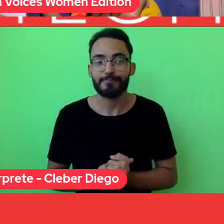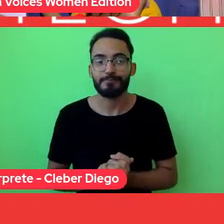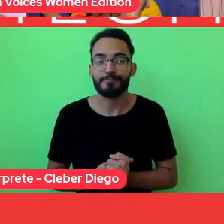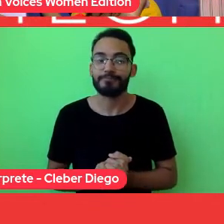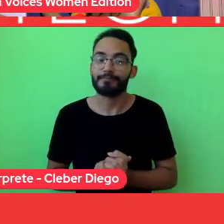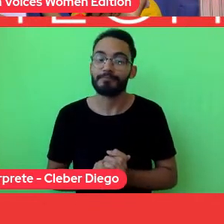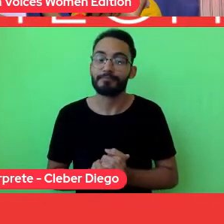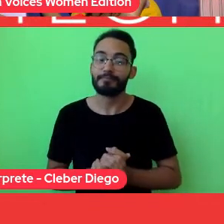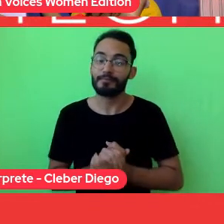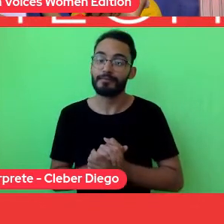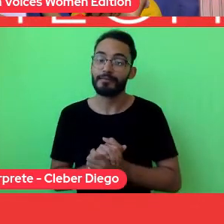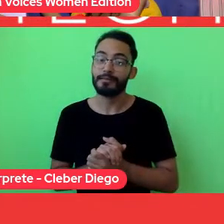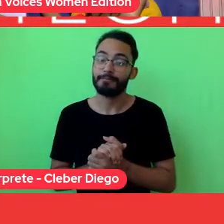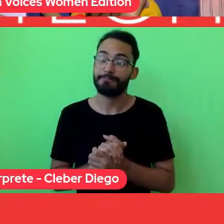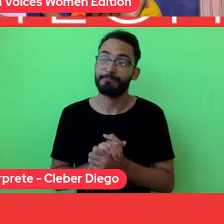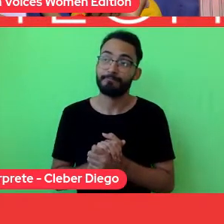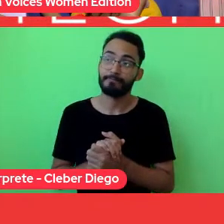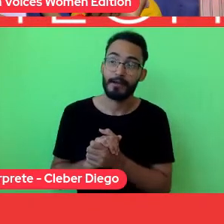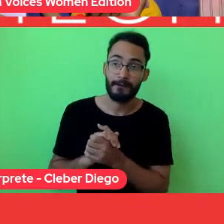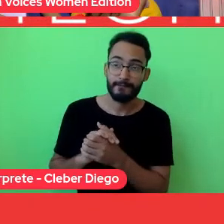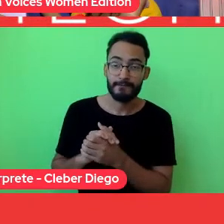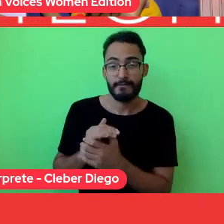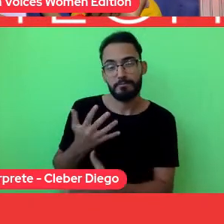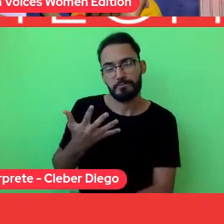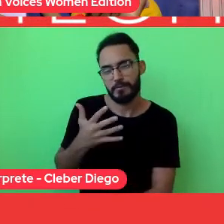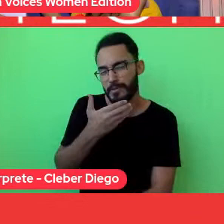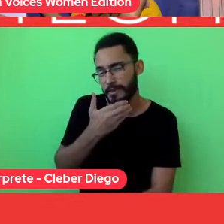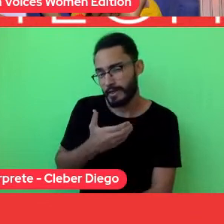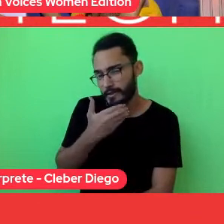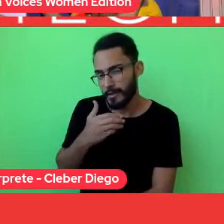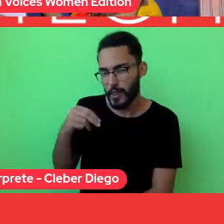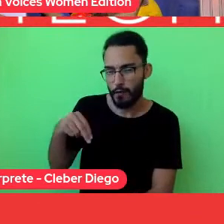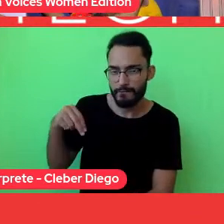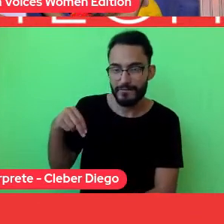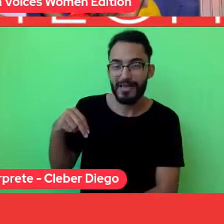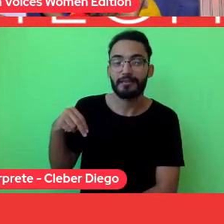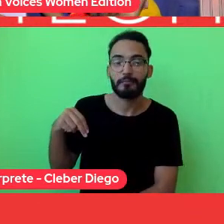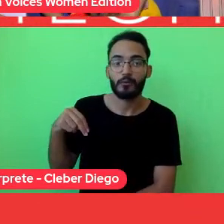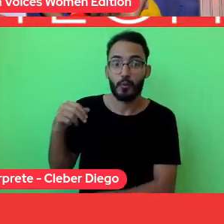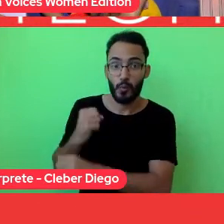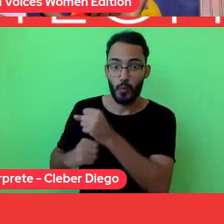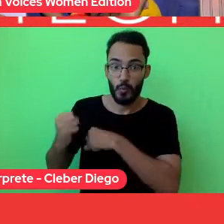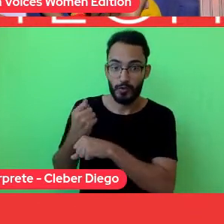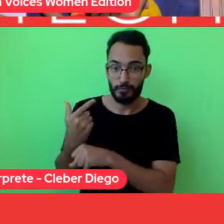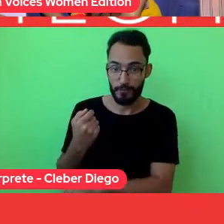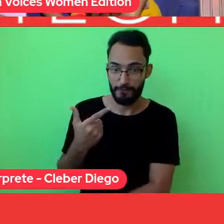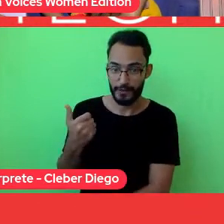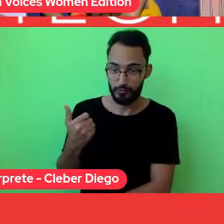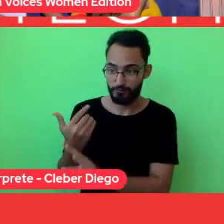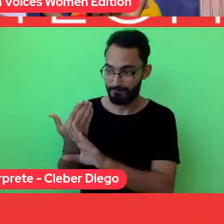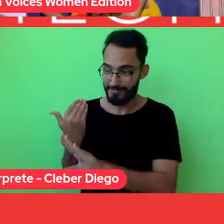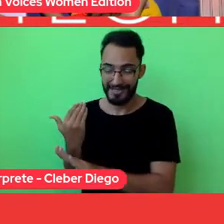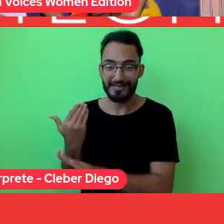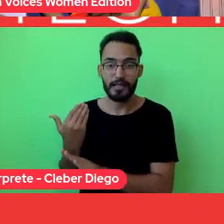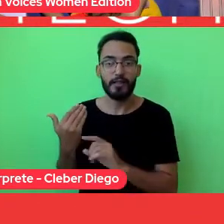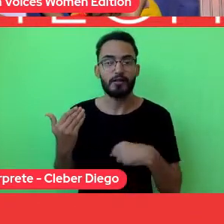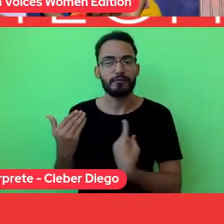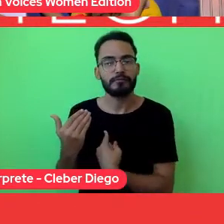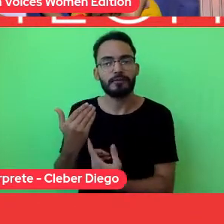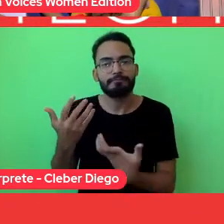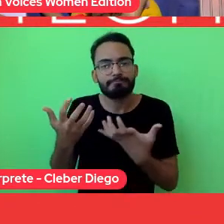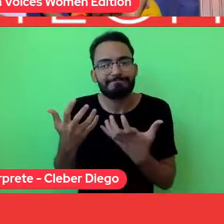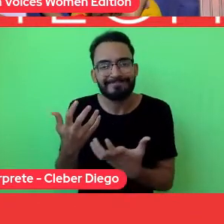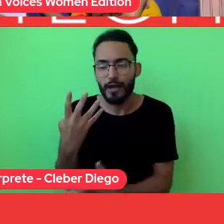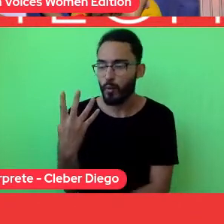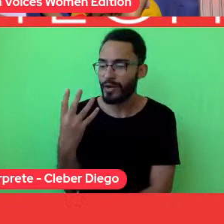Acho que mais para o finalzinho do ano passado, um grande achievement que a gente conseguiu foi trazer 41% de